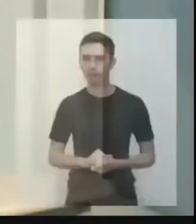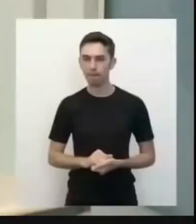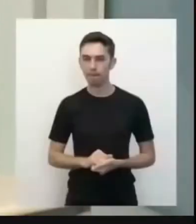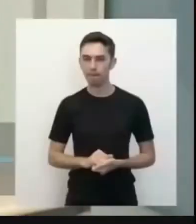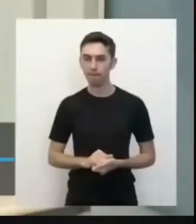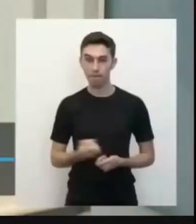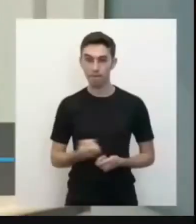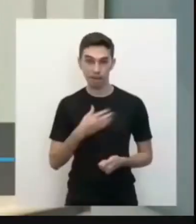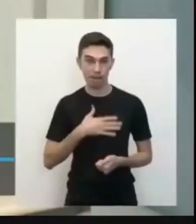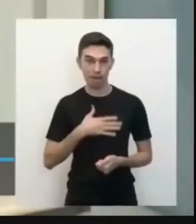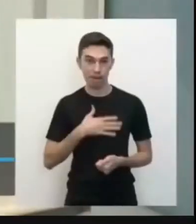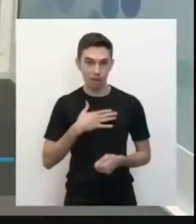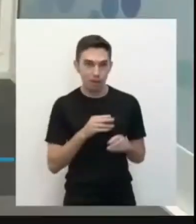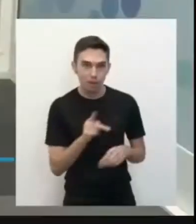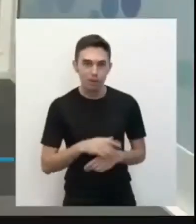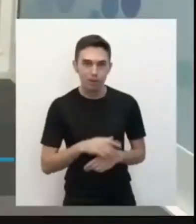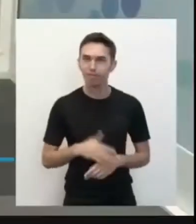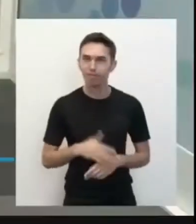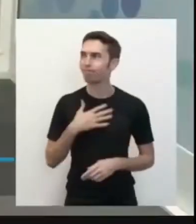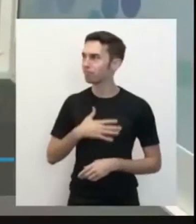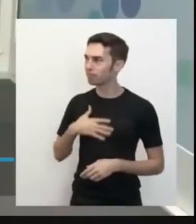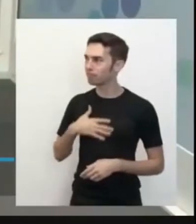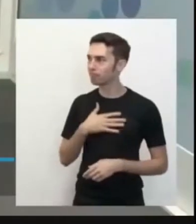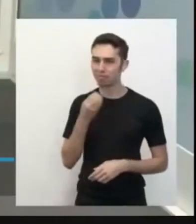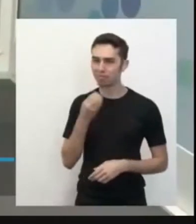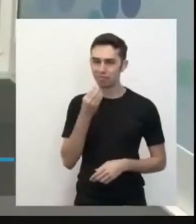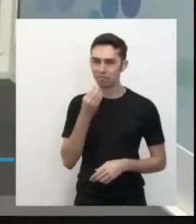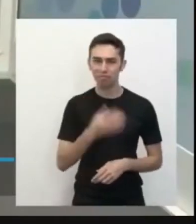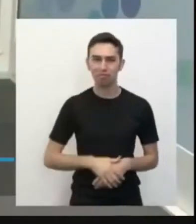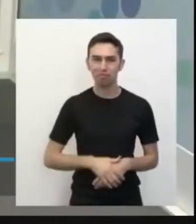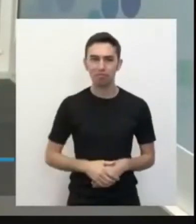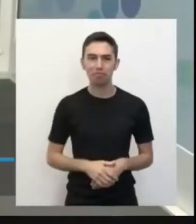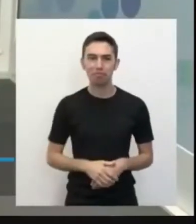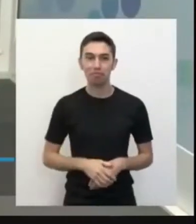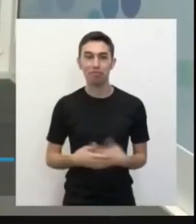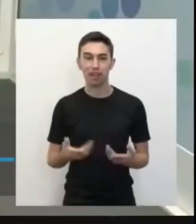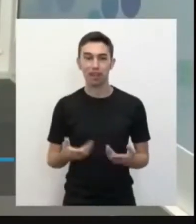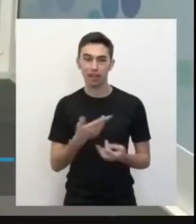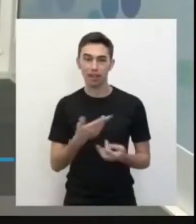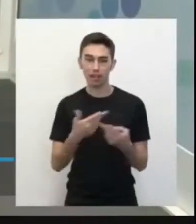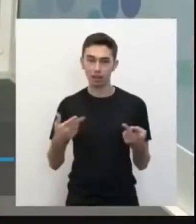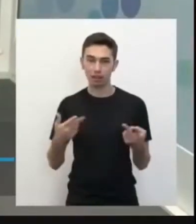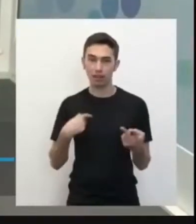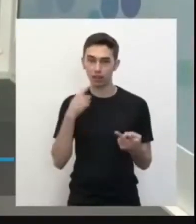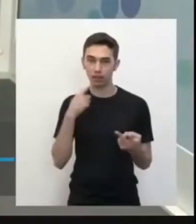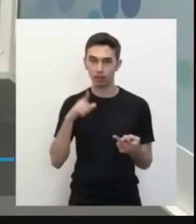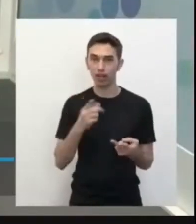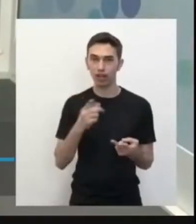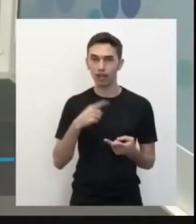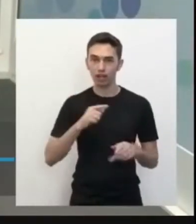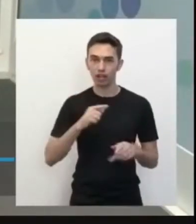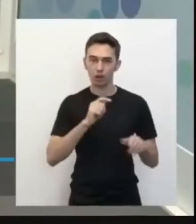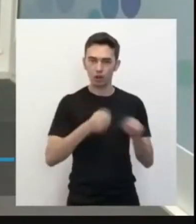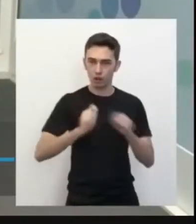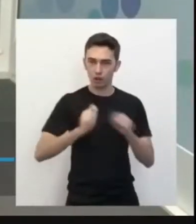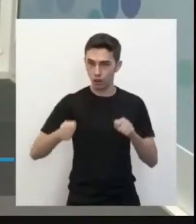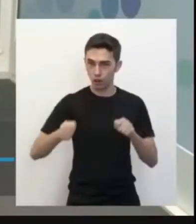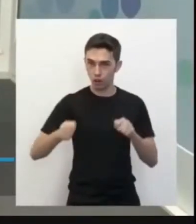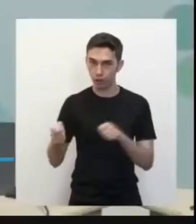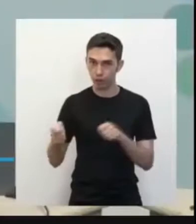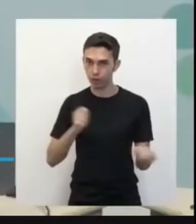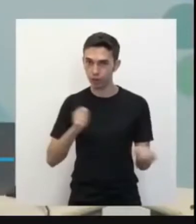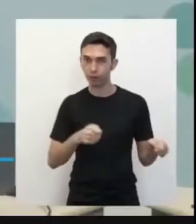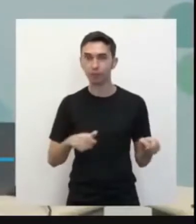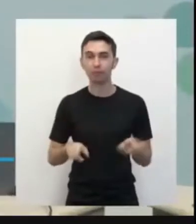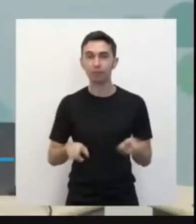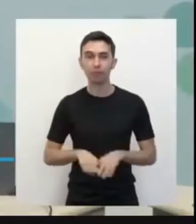E aí, gostou, professor? Gostei bastante. Entre os instrumentos de percussão, a gente tinha ali os xilofones, não é? A gente